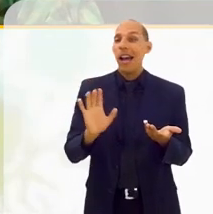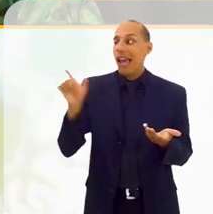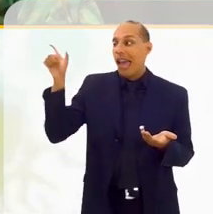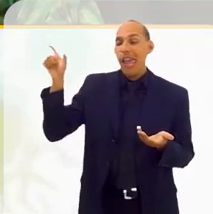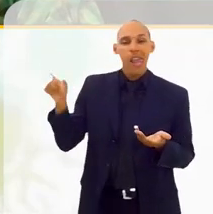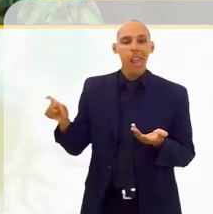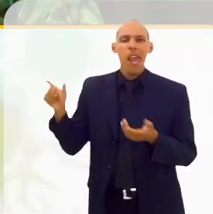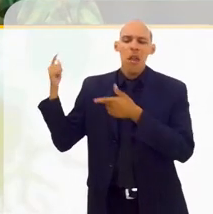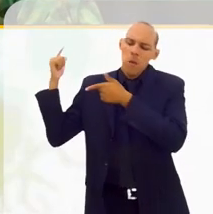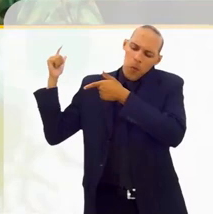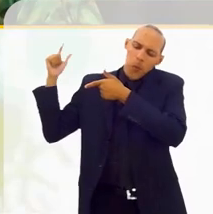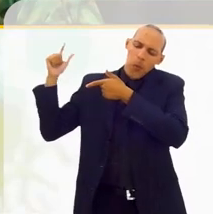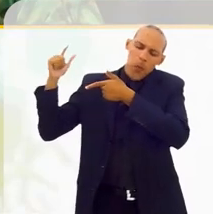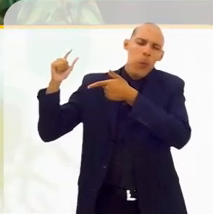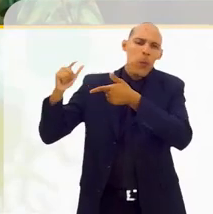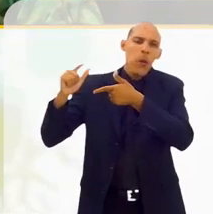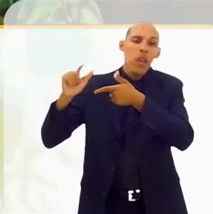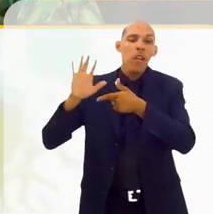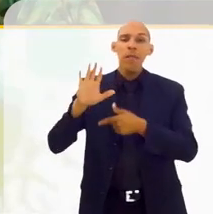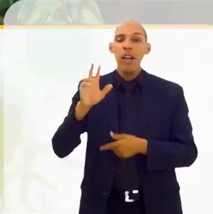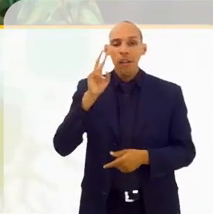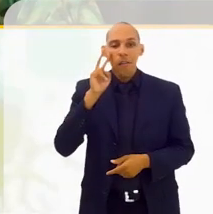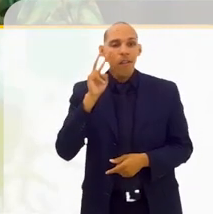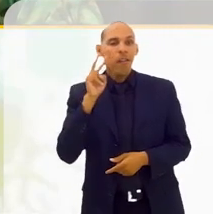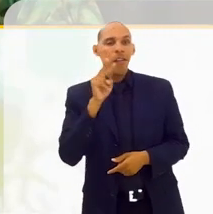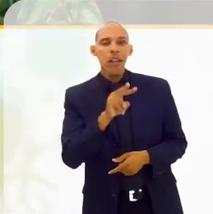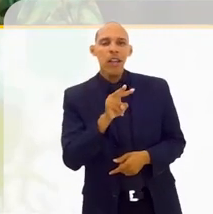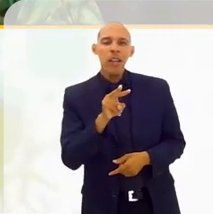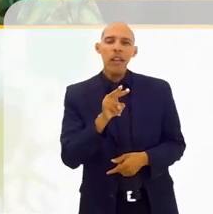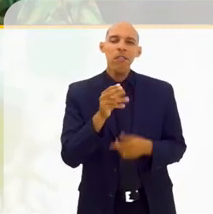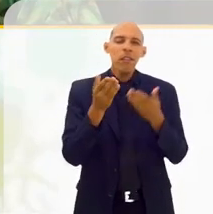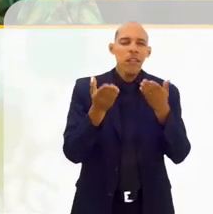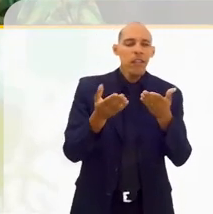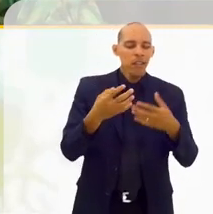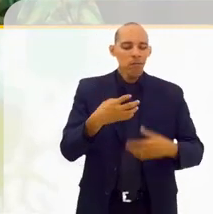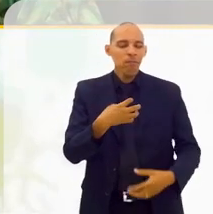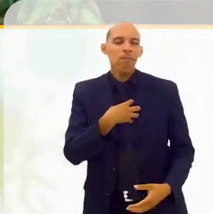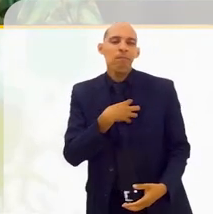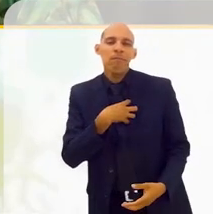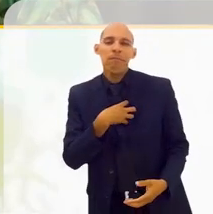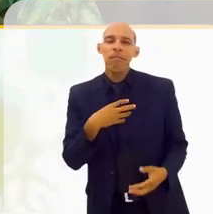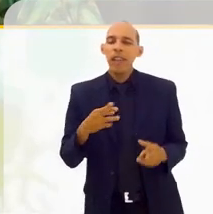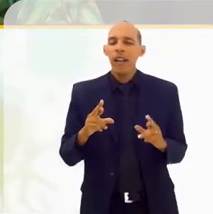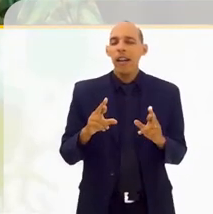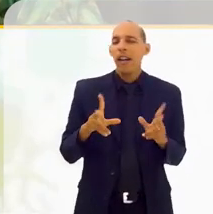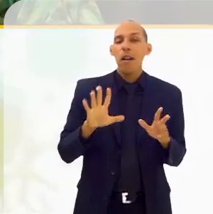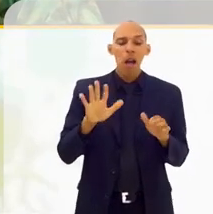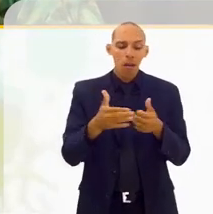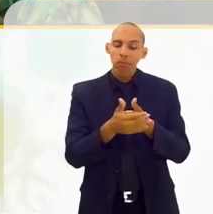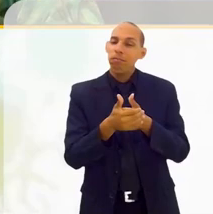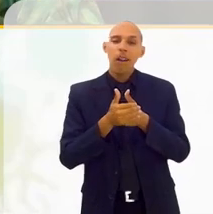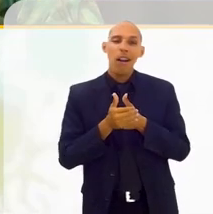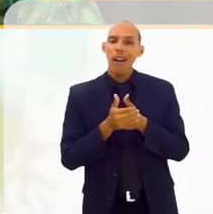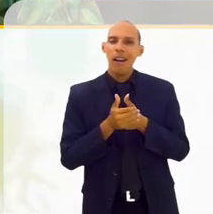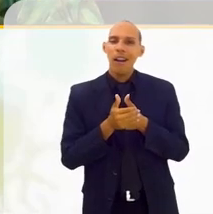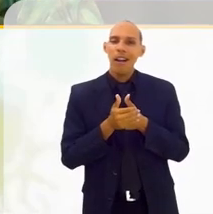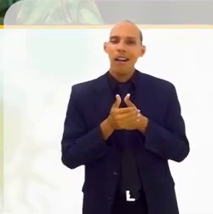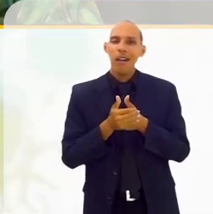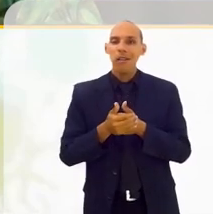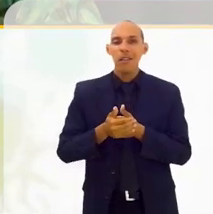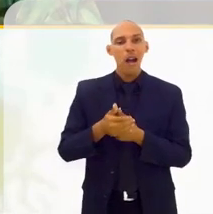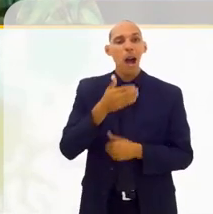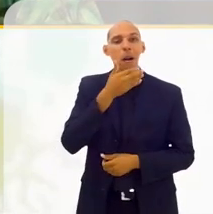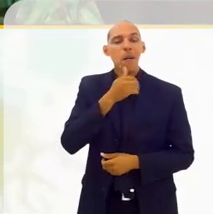mas conservadora ver o seu jeito de ser e te acolher